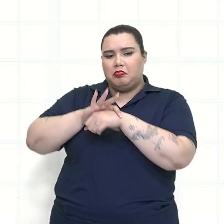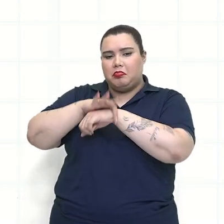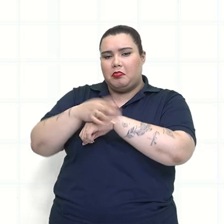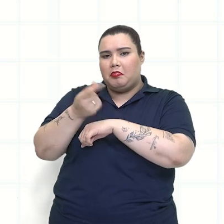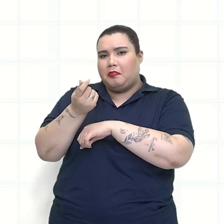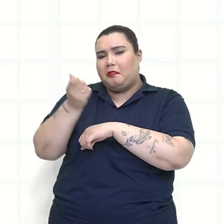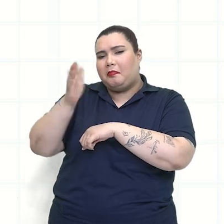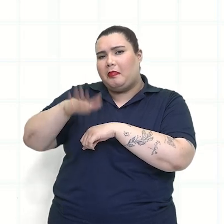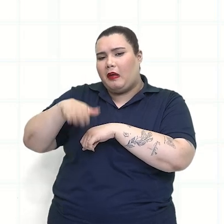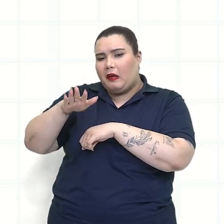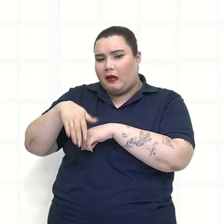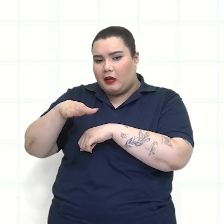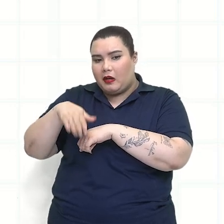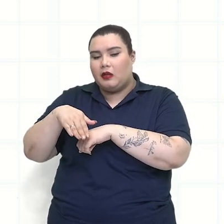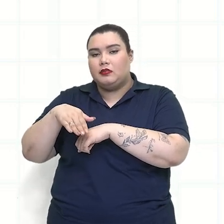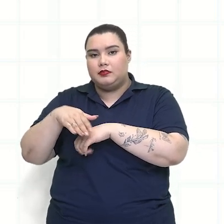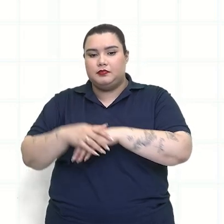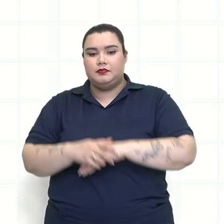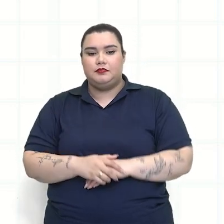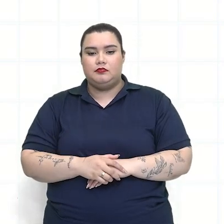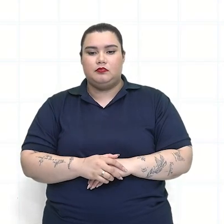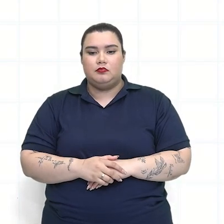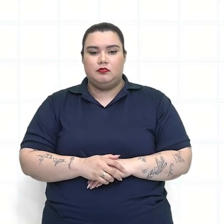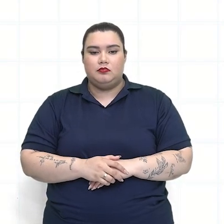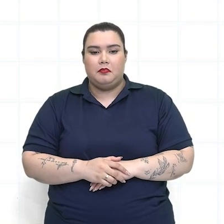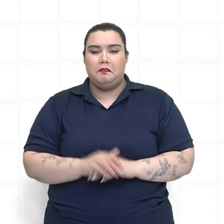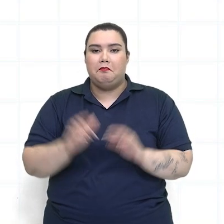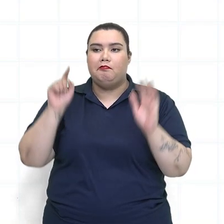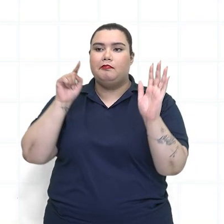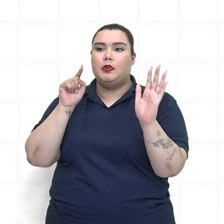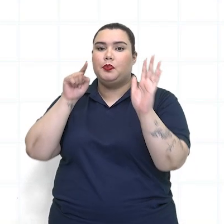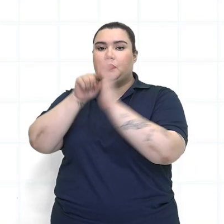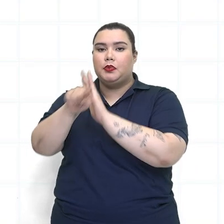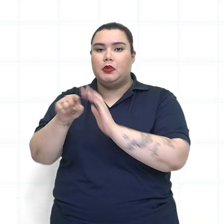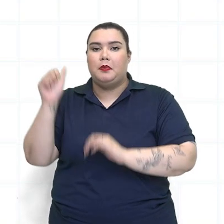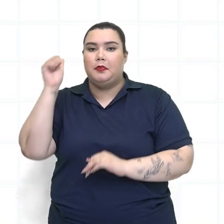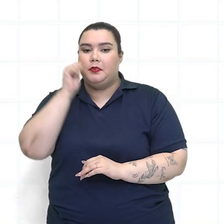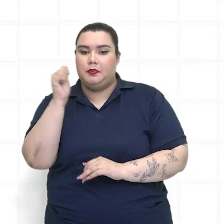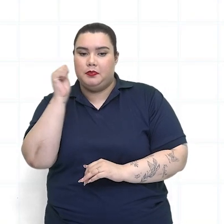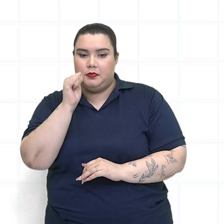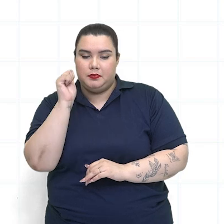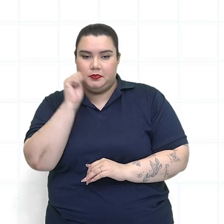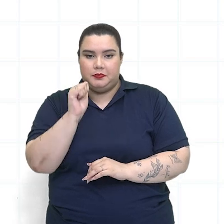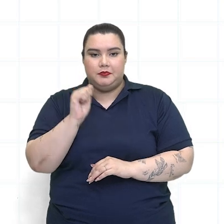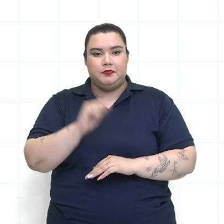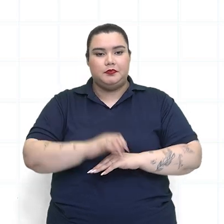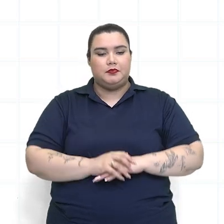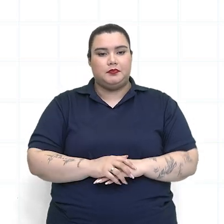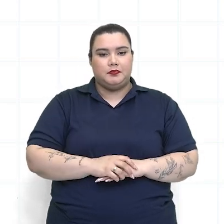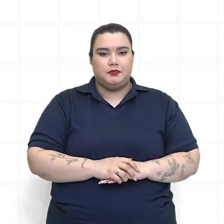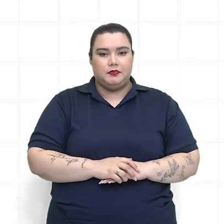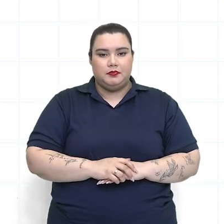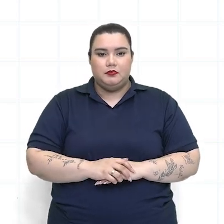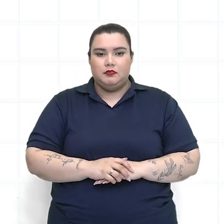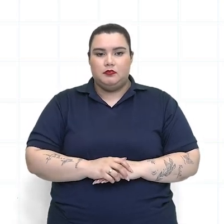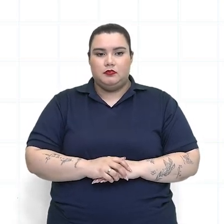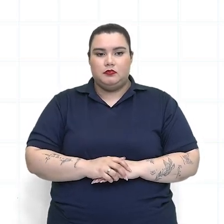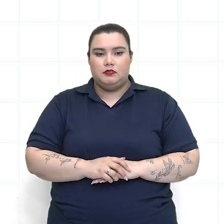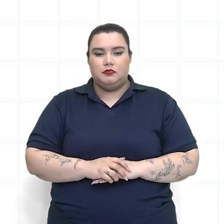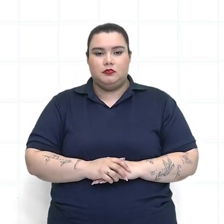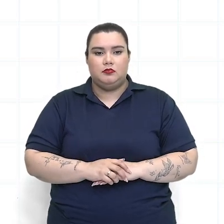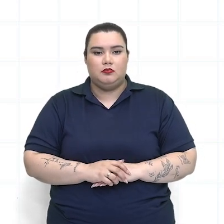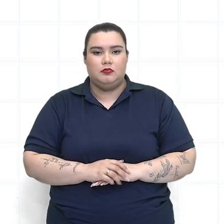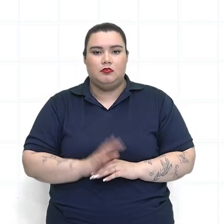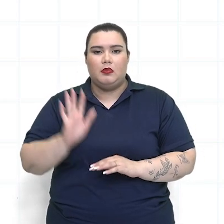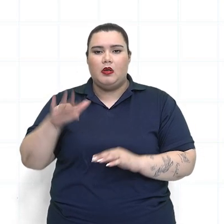ou bijuteria mesmo, algo assim, e pedi à balconista.